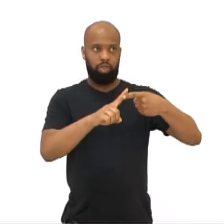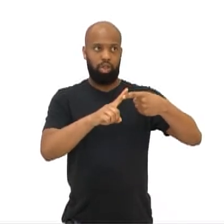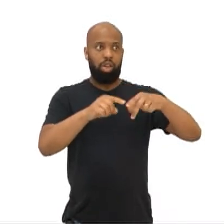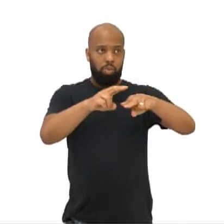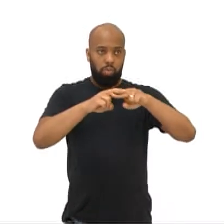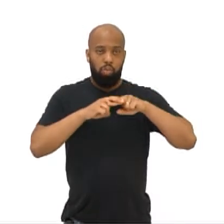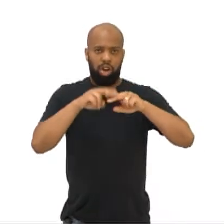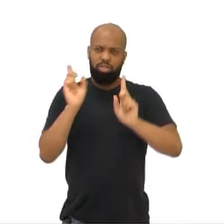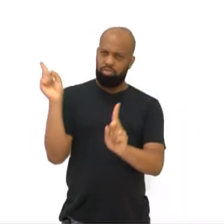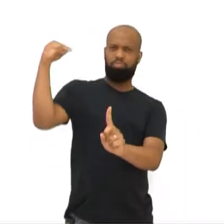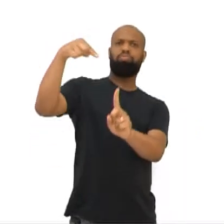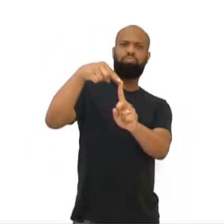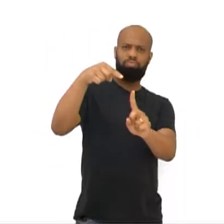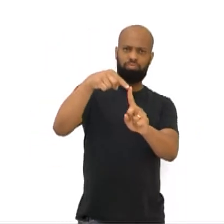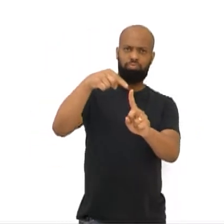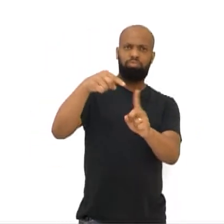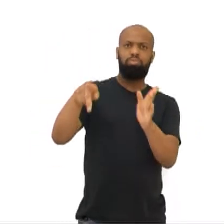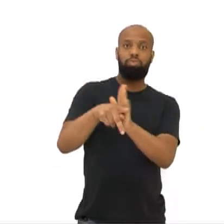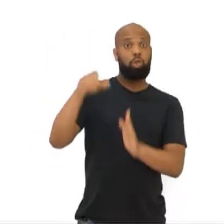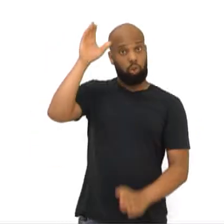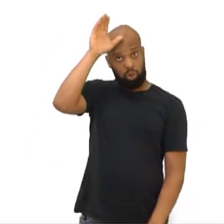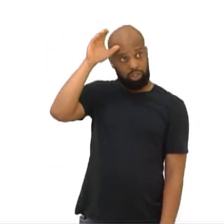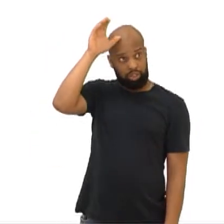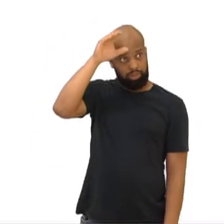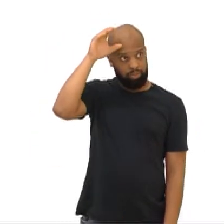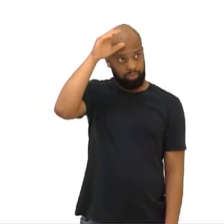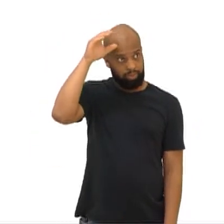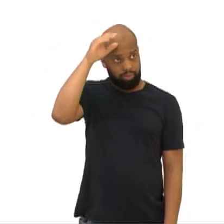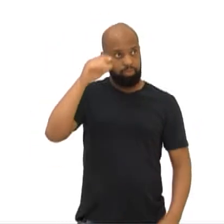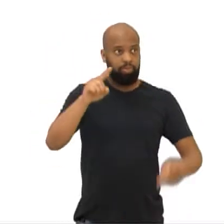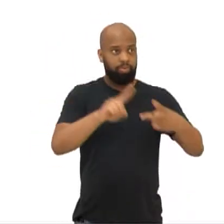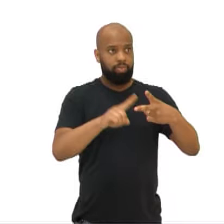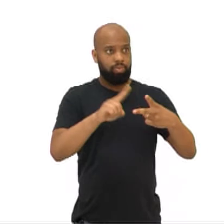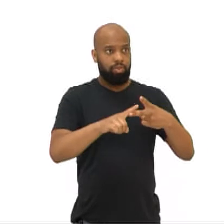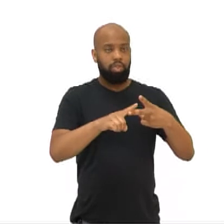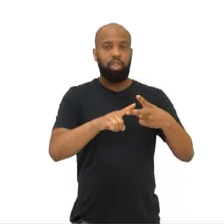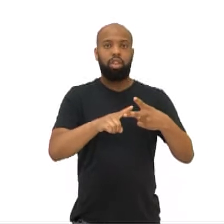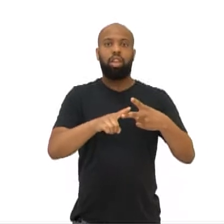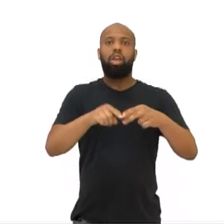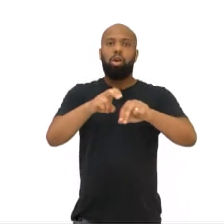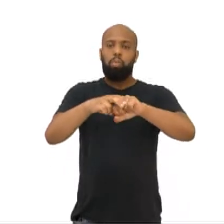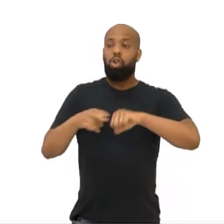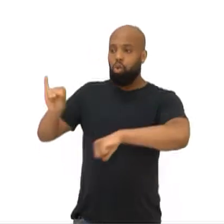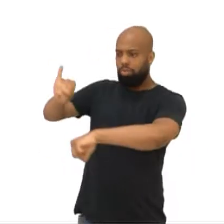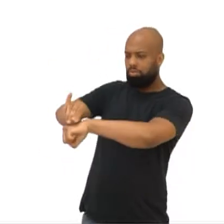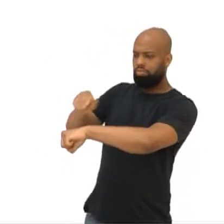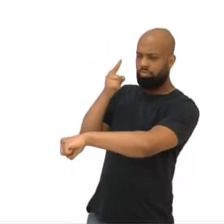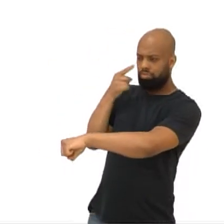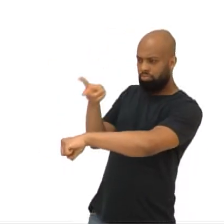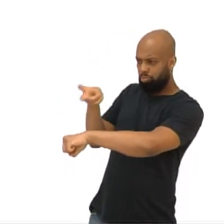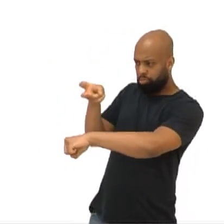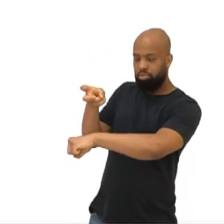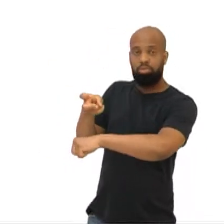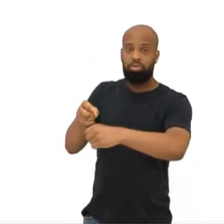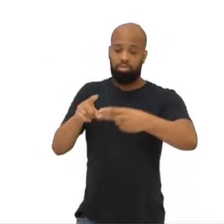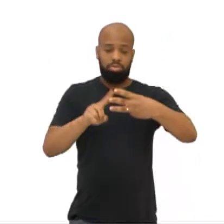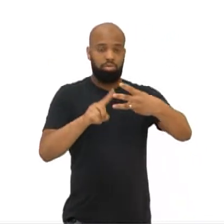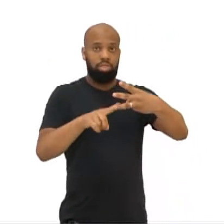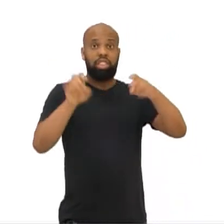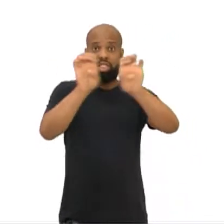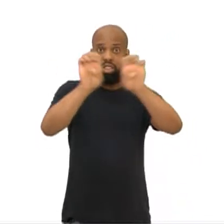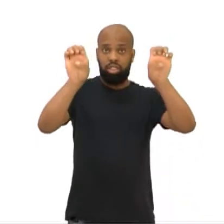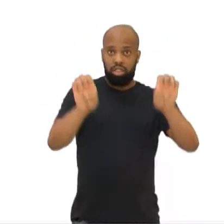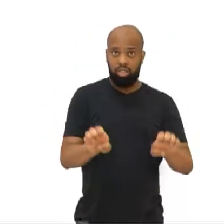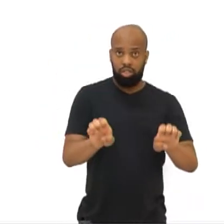pela intencionalidade da consciência. B, pelo objeto em si. E C, pela